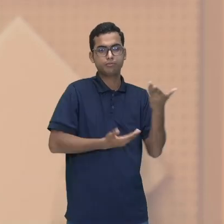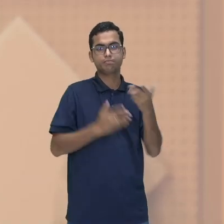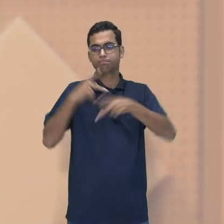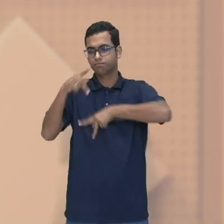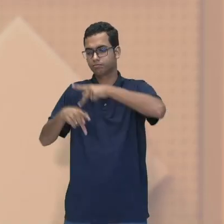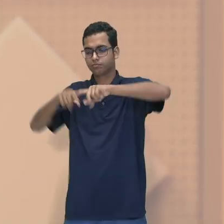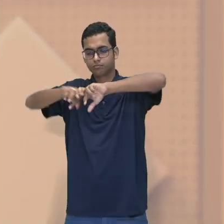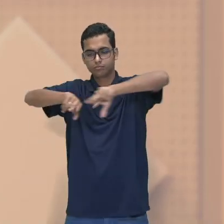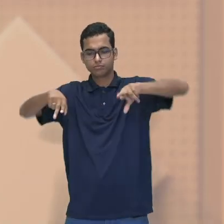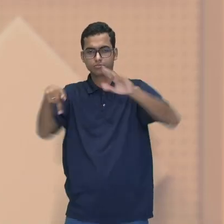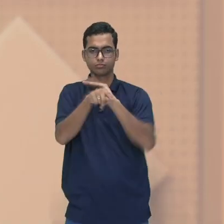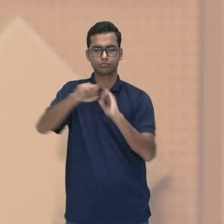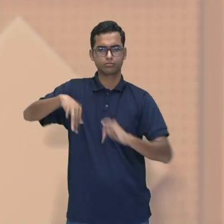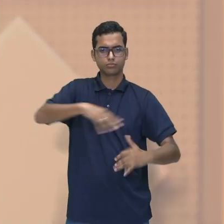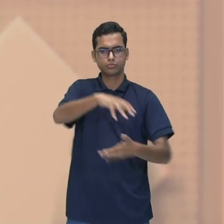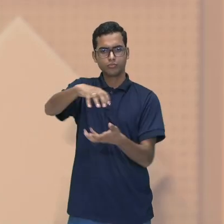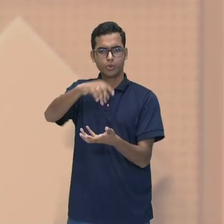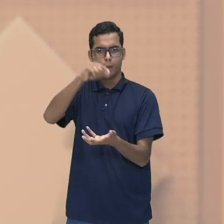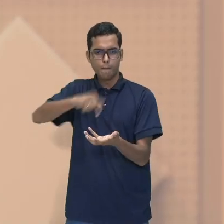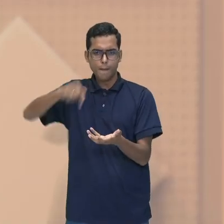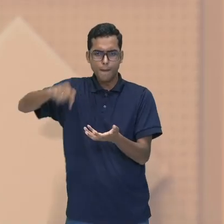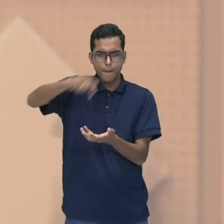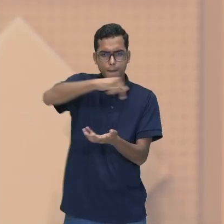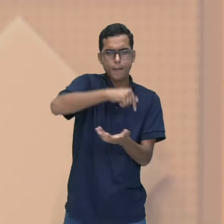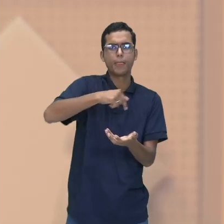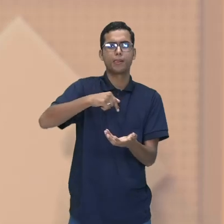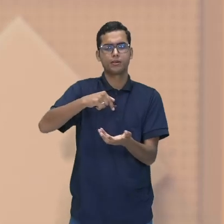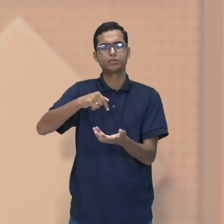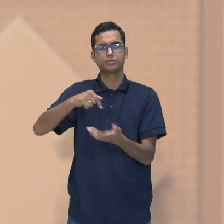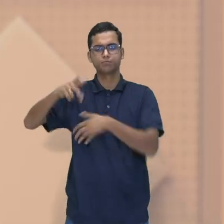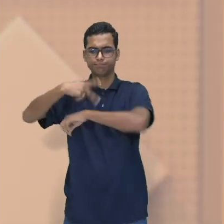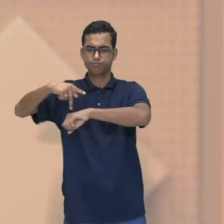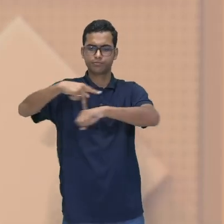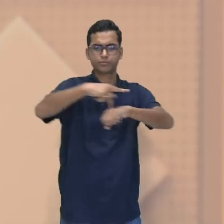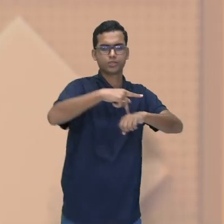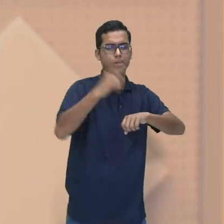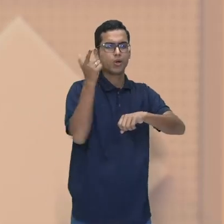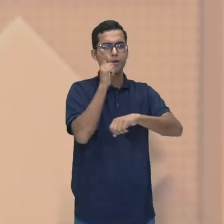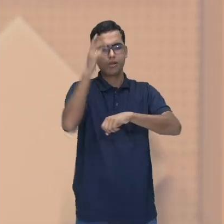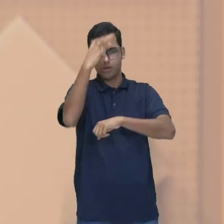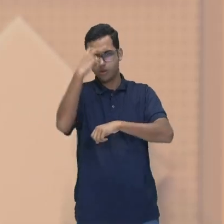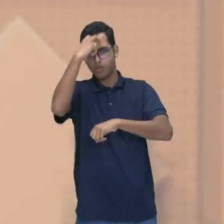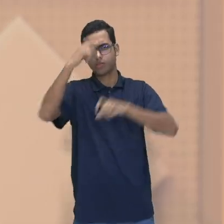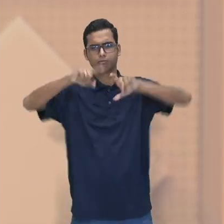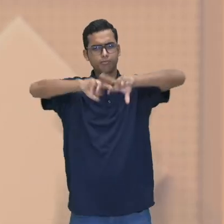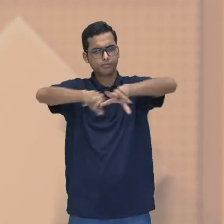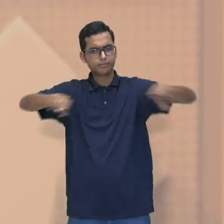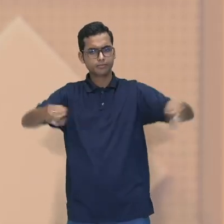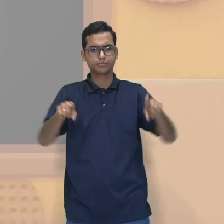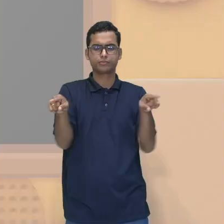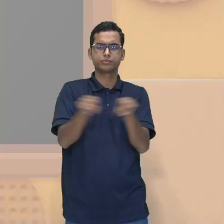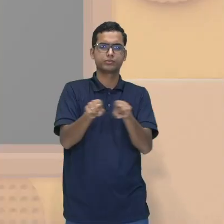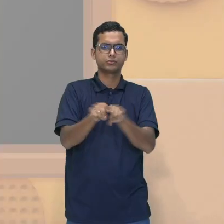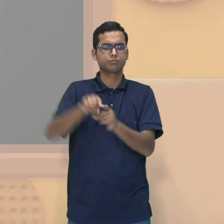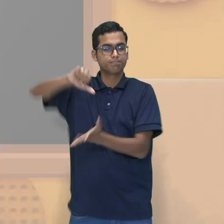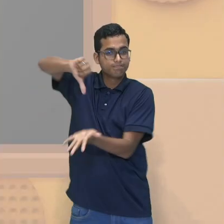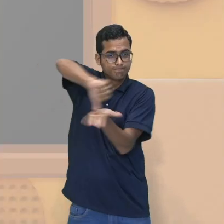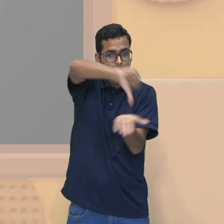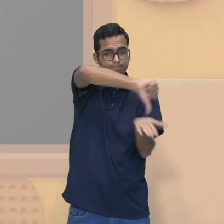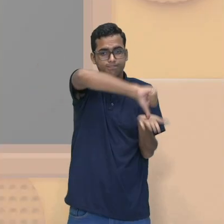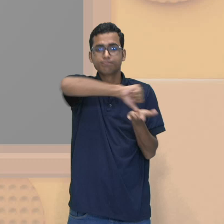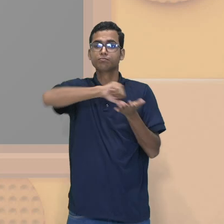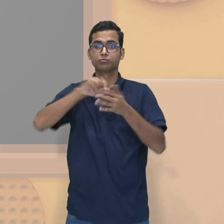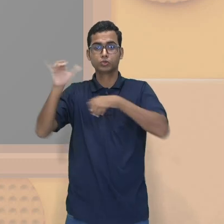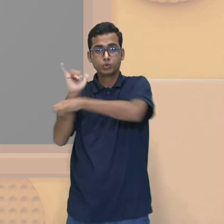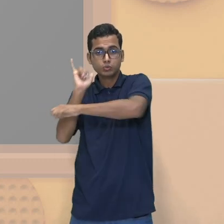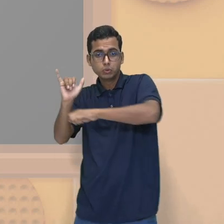ali trazer justamente o conhecimento diferenciado e diversificado. Essas cidades eram pontos